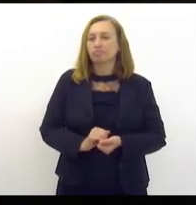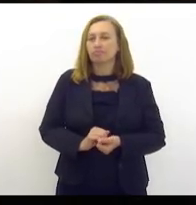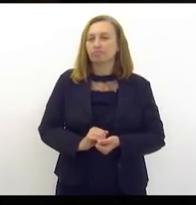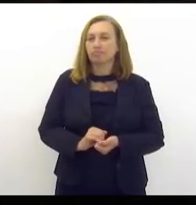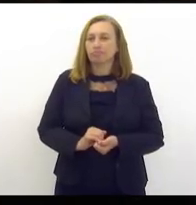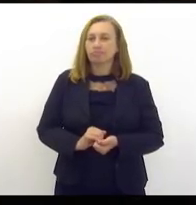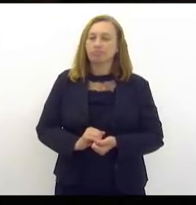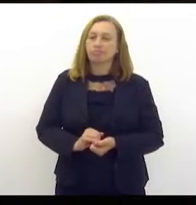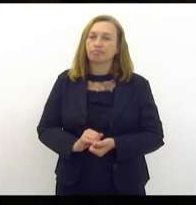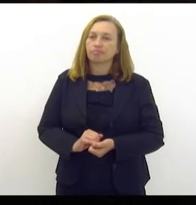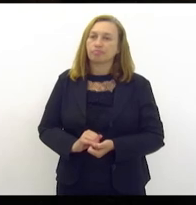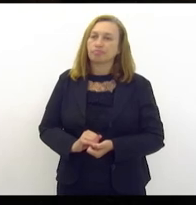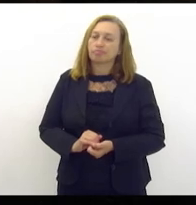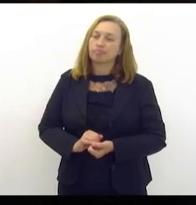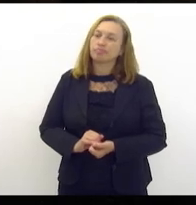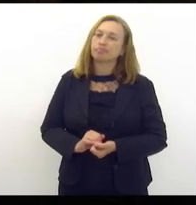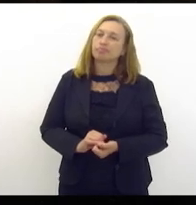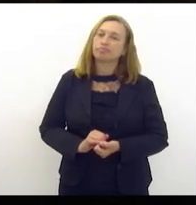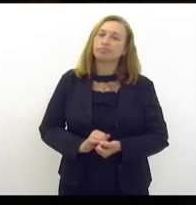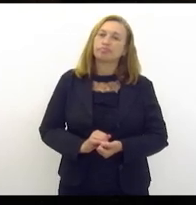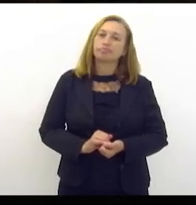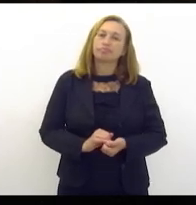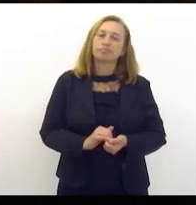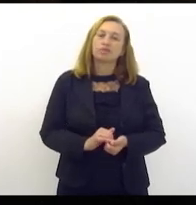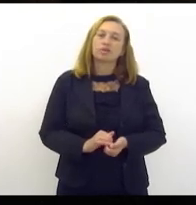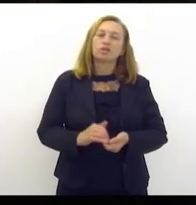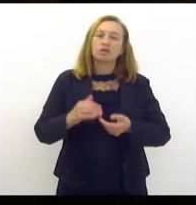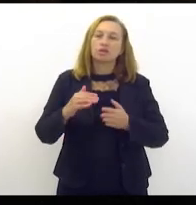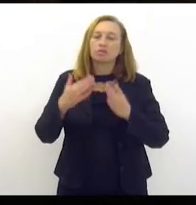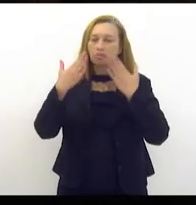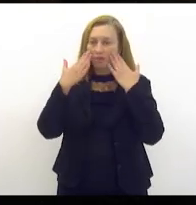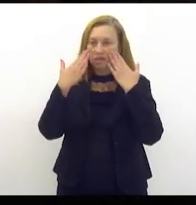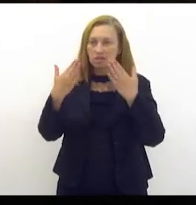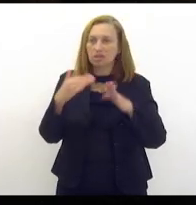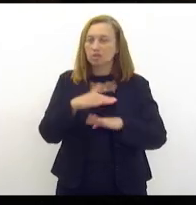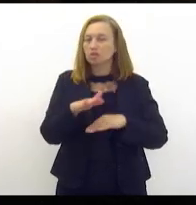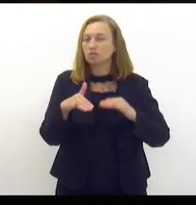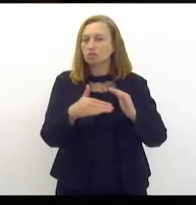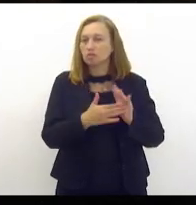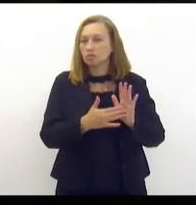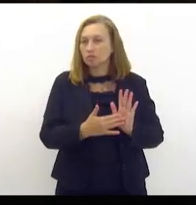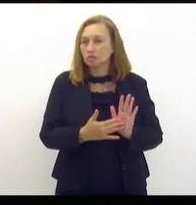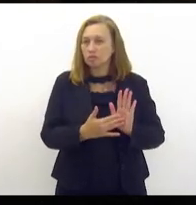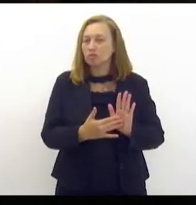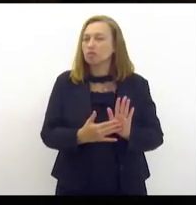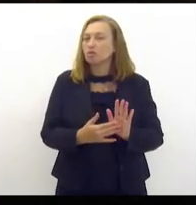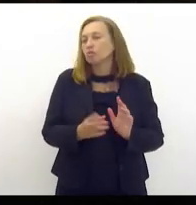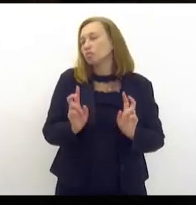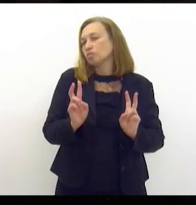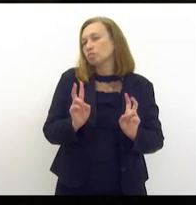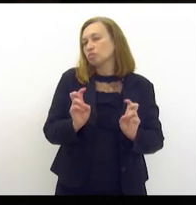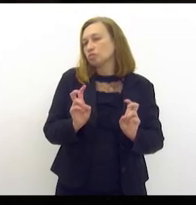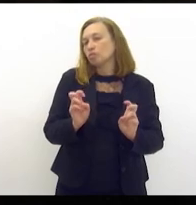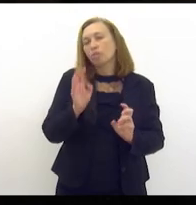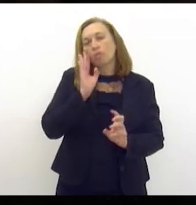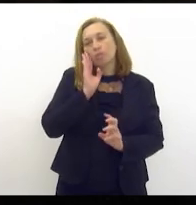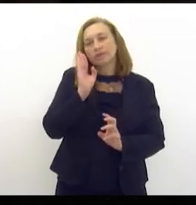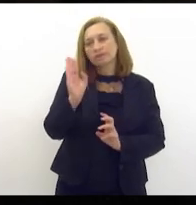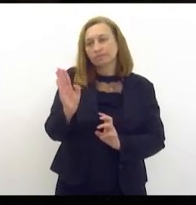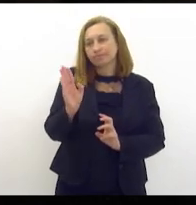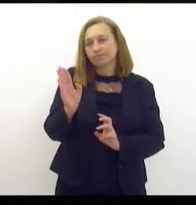E nos demonstrativos apresentados, uma das questões